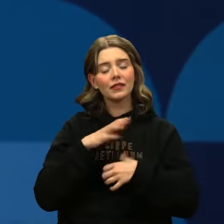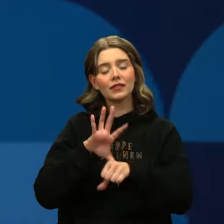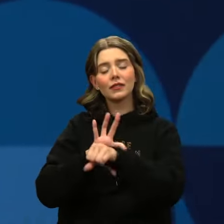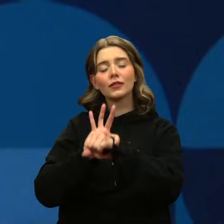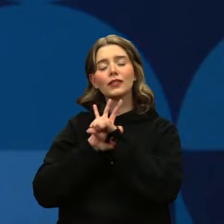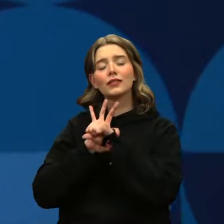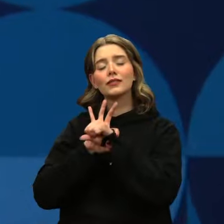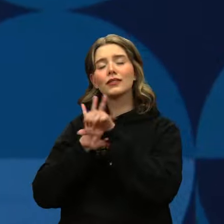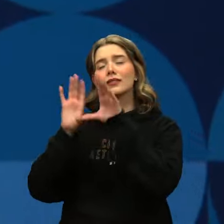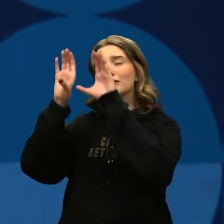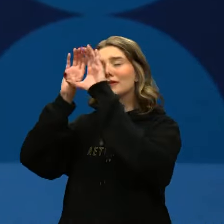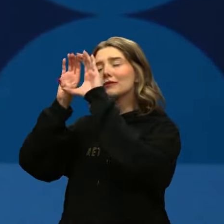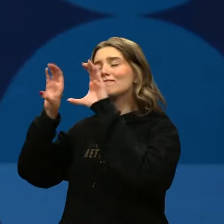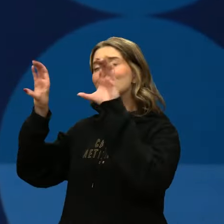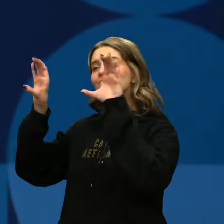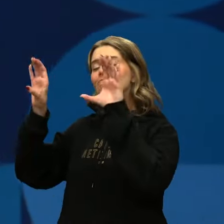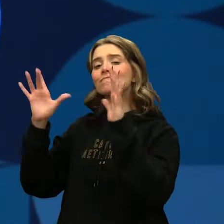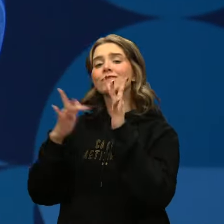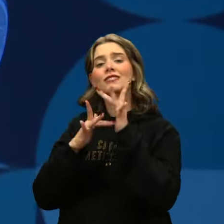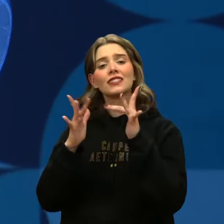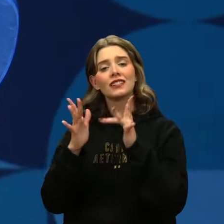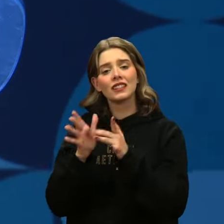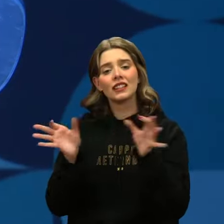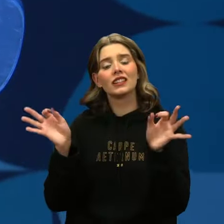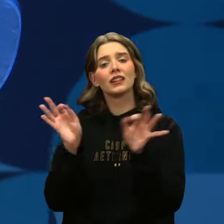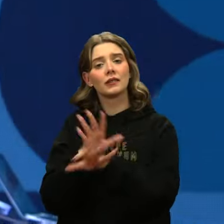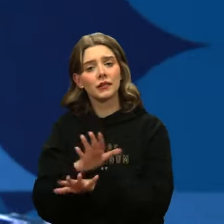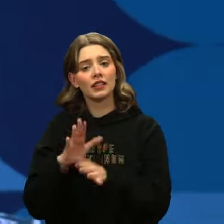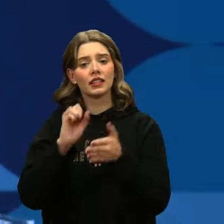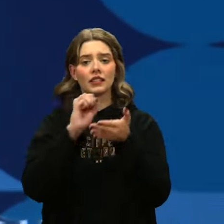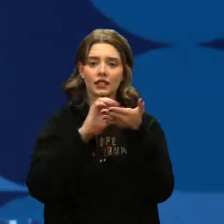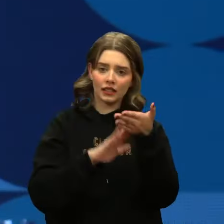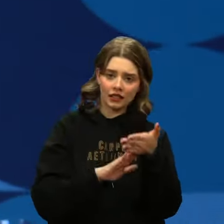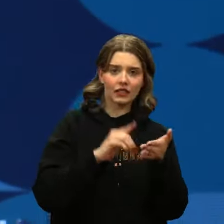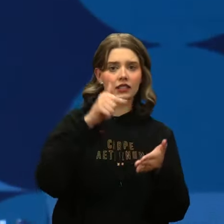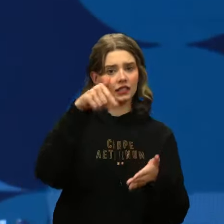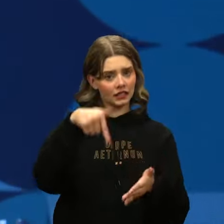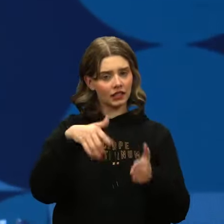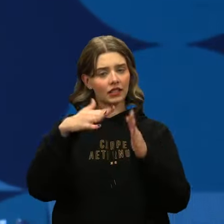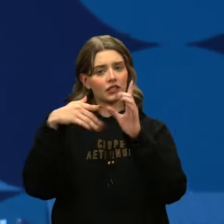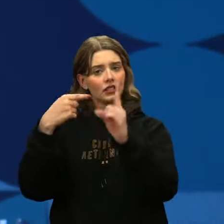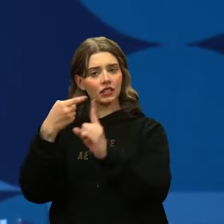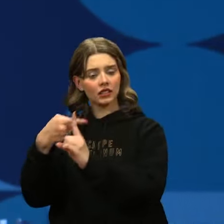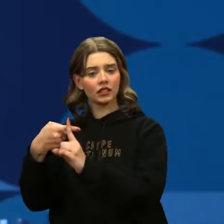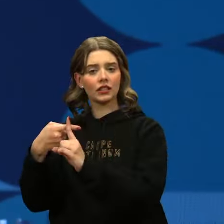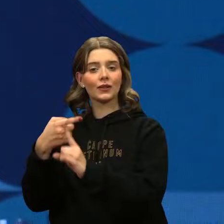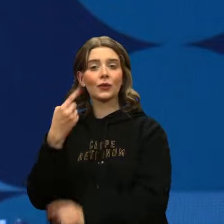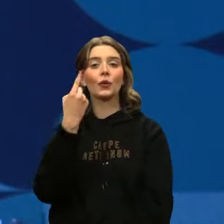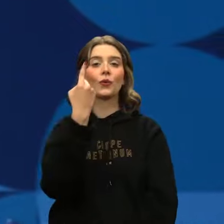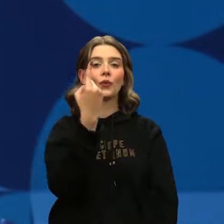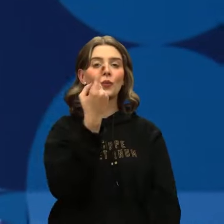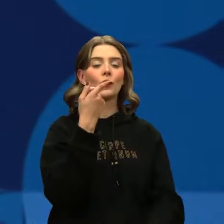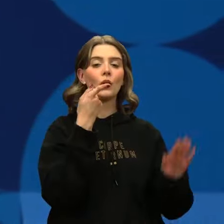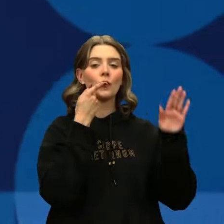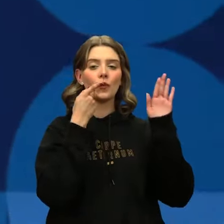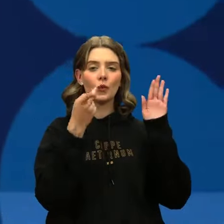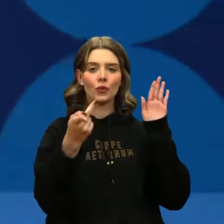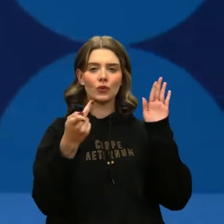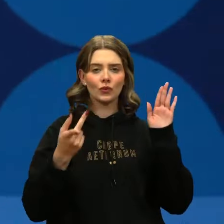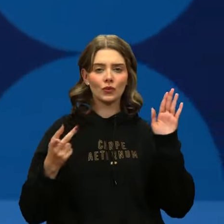muito interessante, Jesus, ele termina todas as cartas às sete igrejas com uma promessa sobre